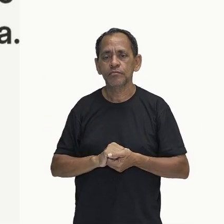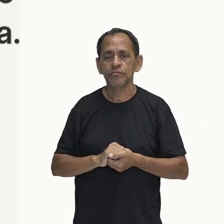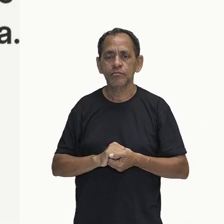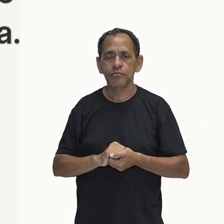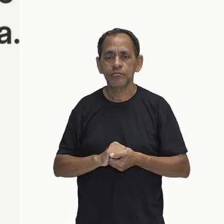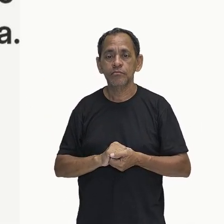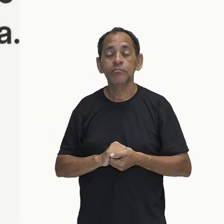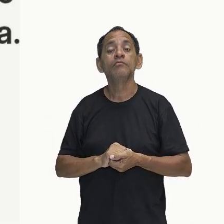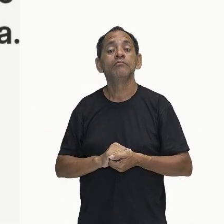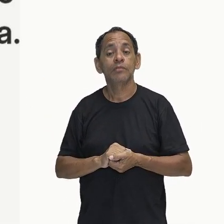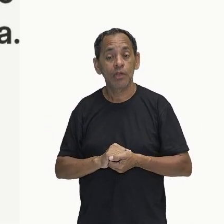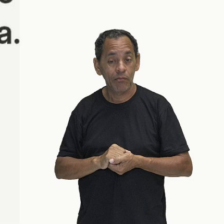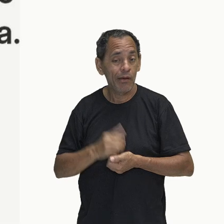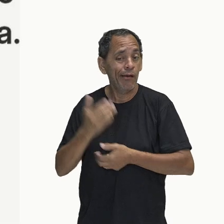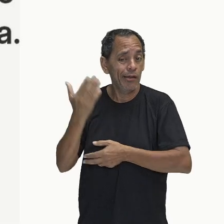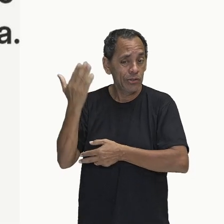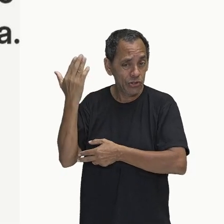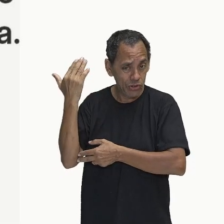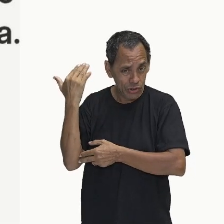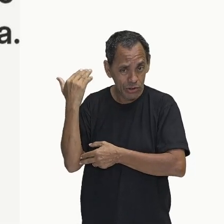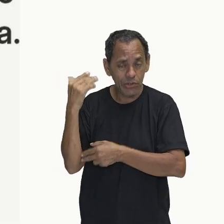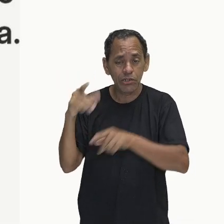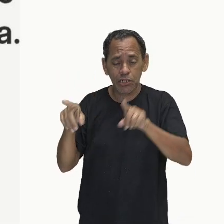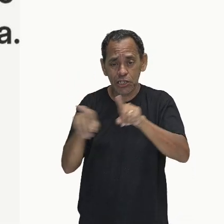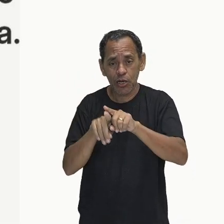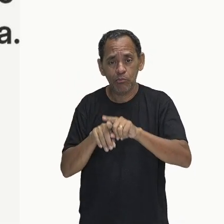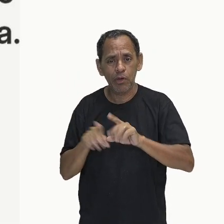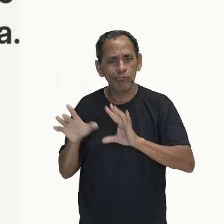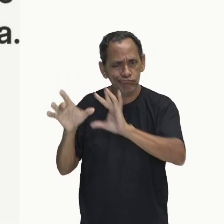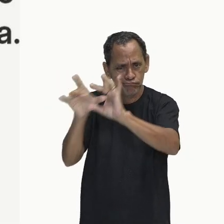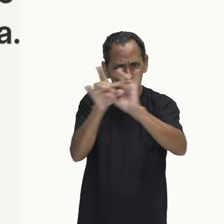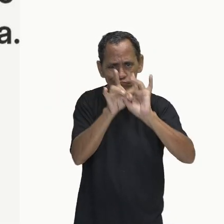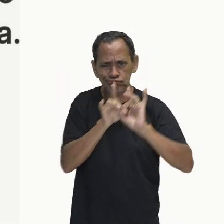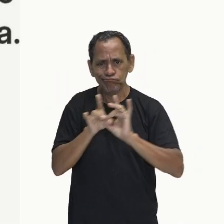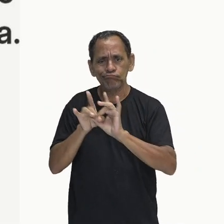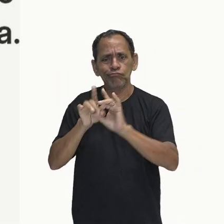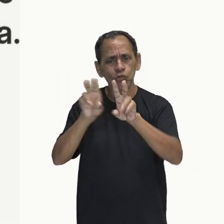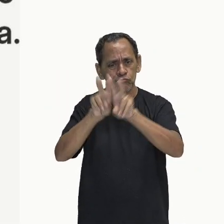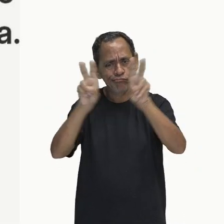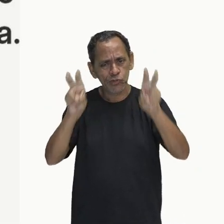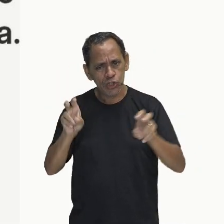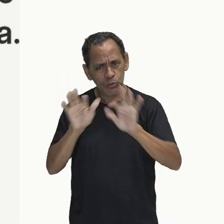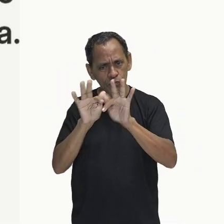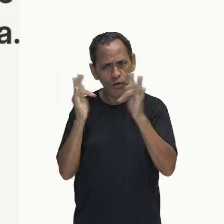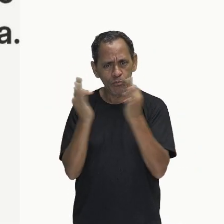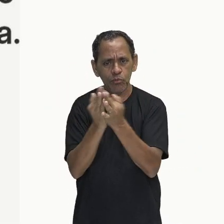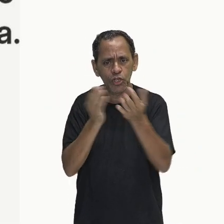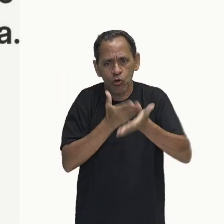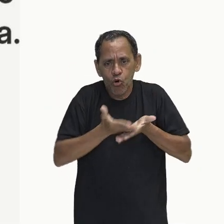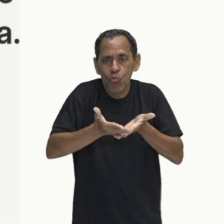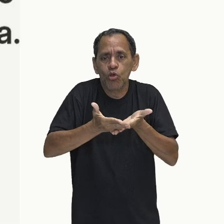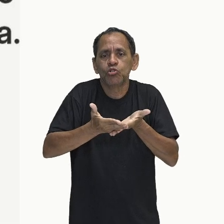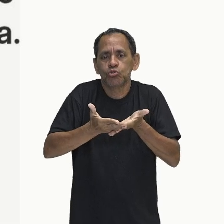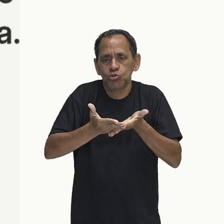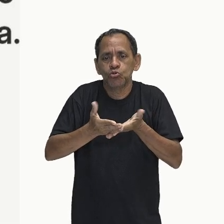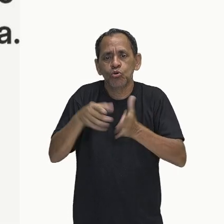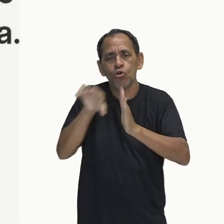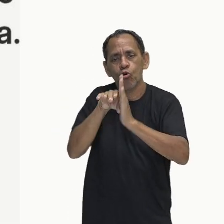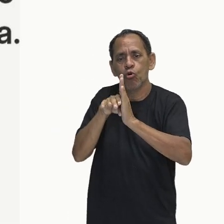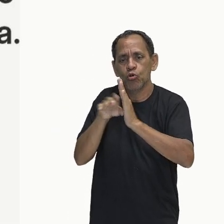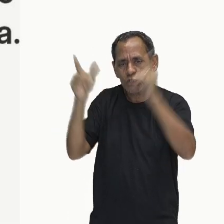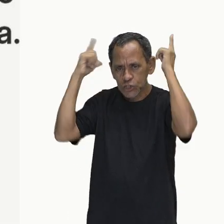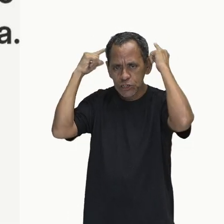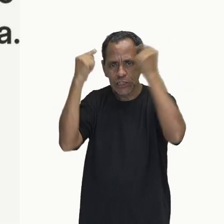organização primitiva, mais uma vez ligada às questões familiares, deu origem ao conceito grego